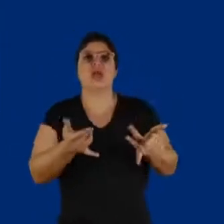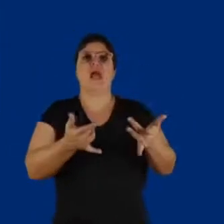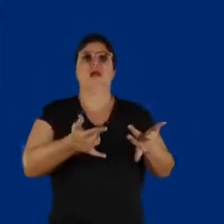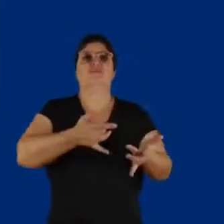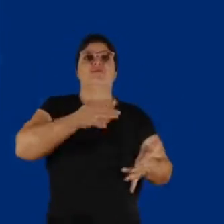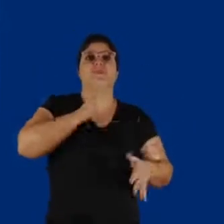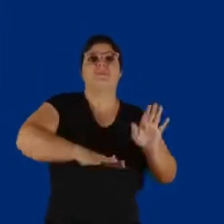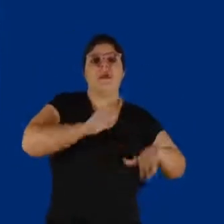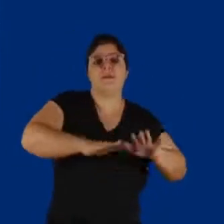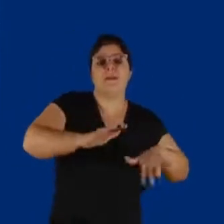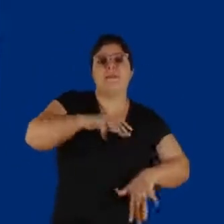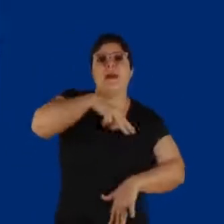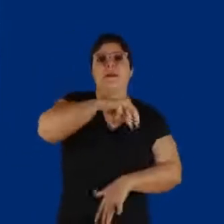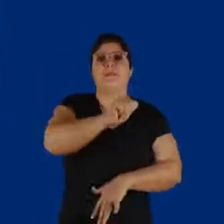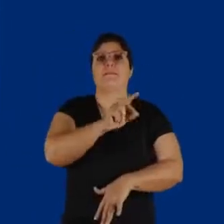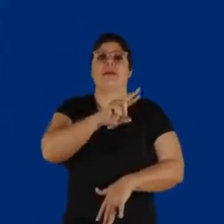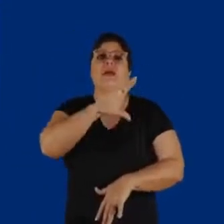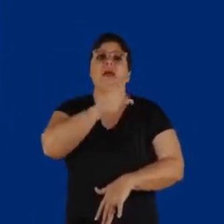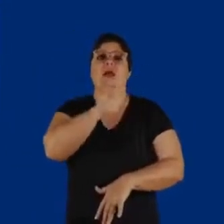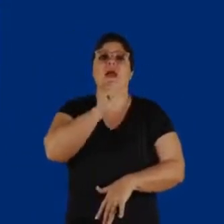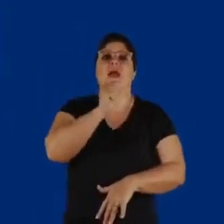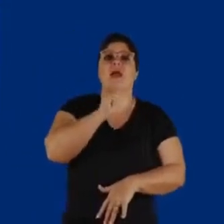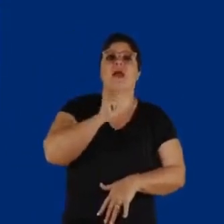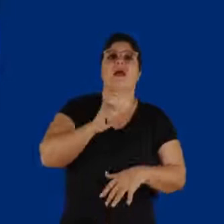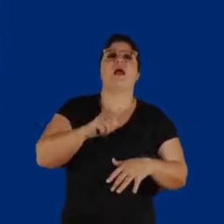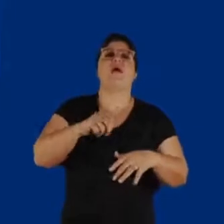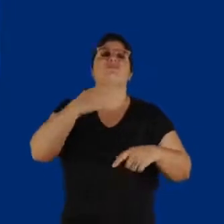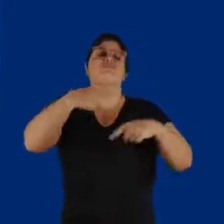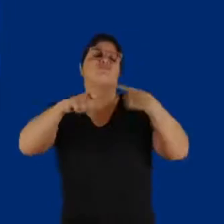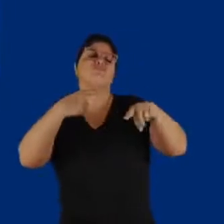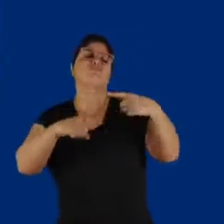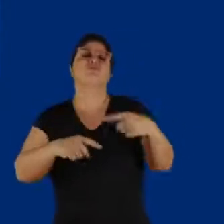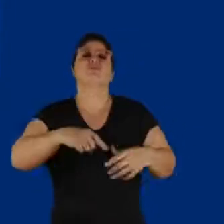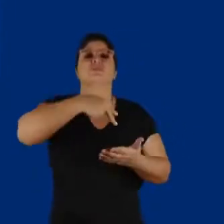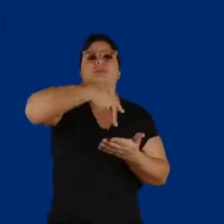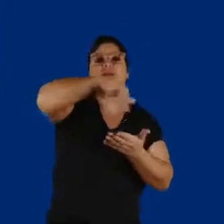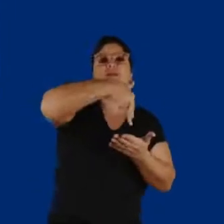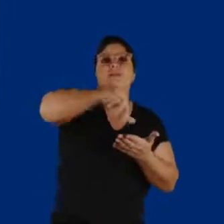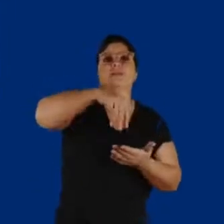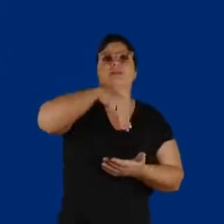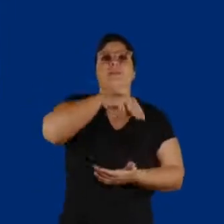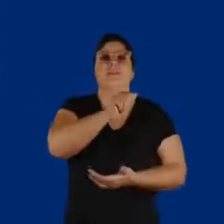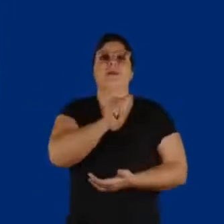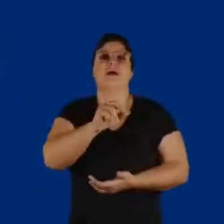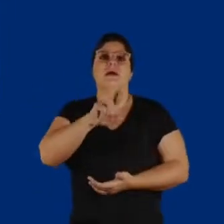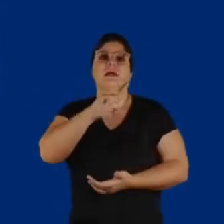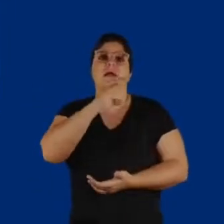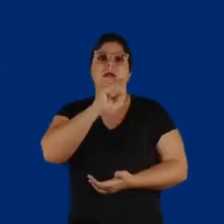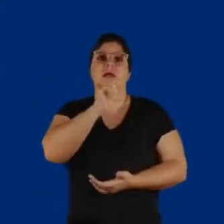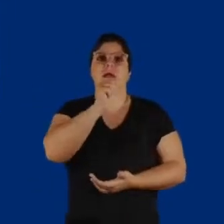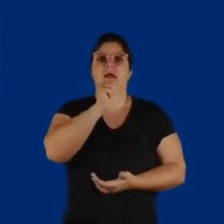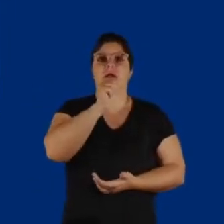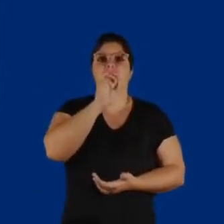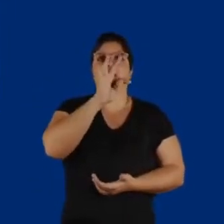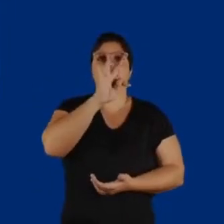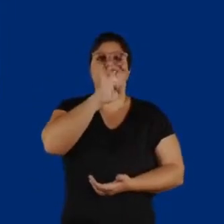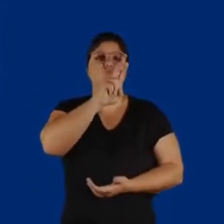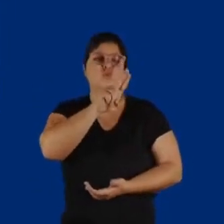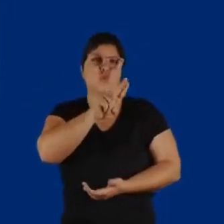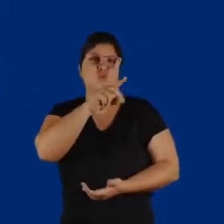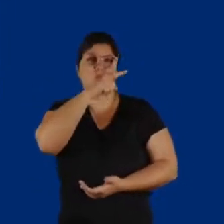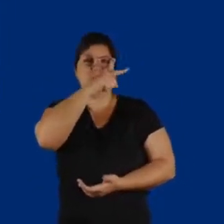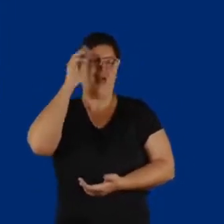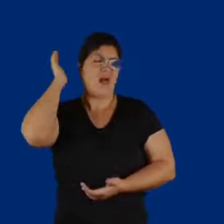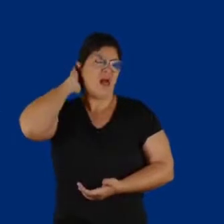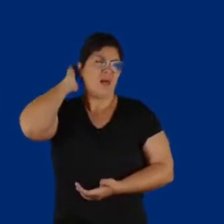com maracá, com música, com dança, com maracatu, com tudo que em Belém do Pará tem muito, né? Então tem muitas